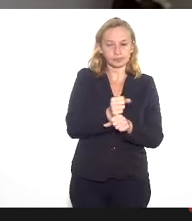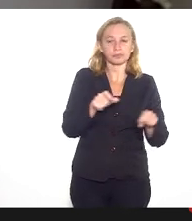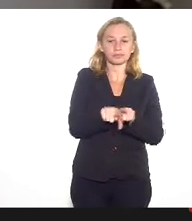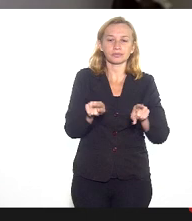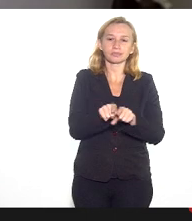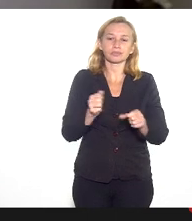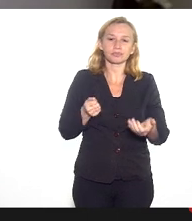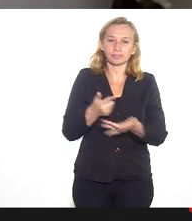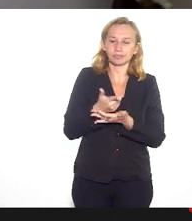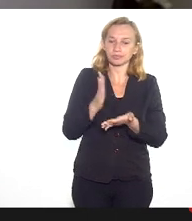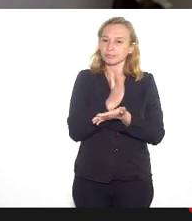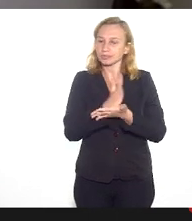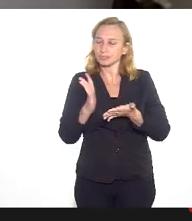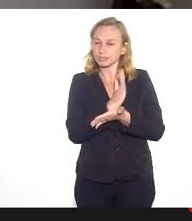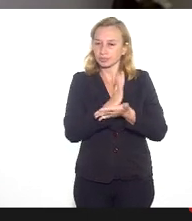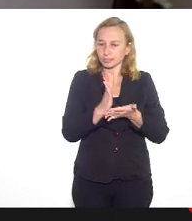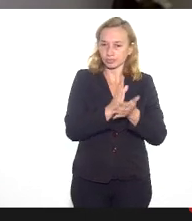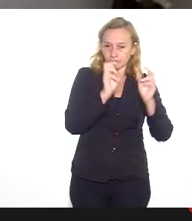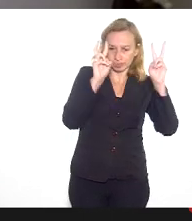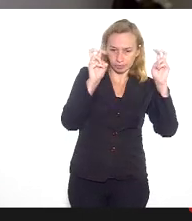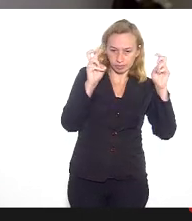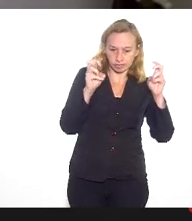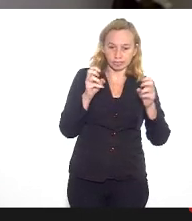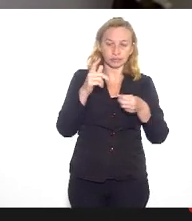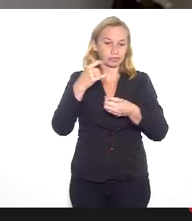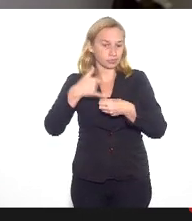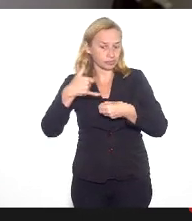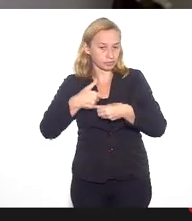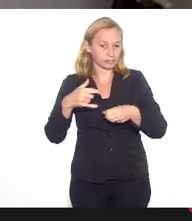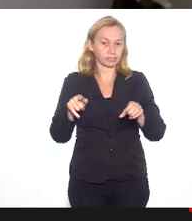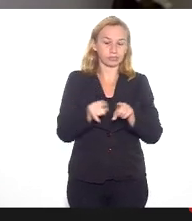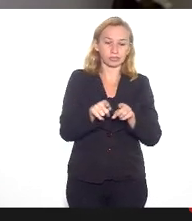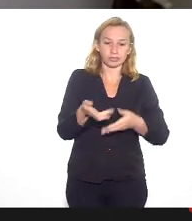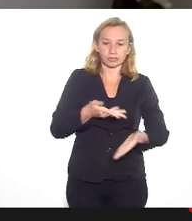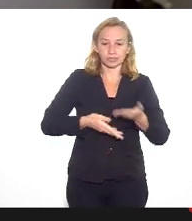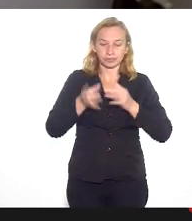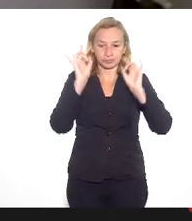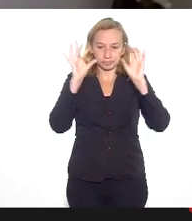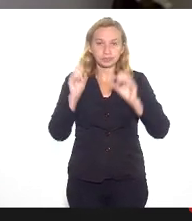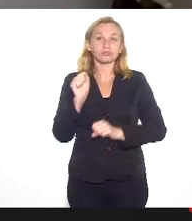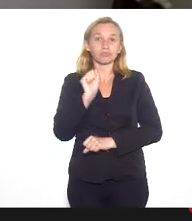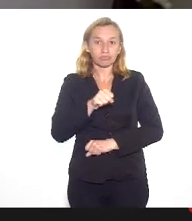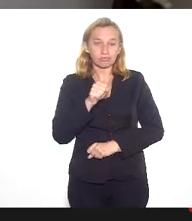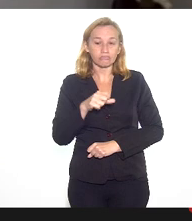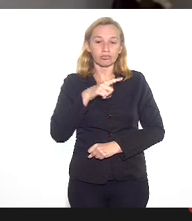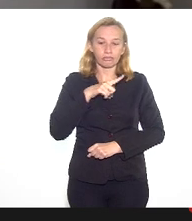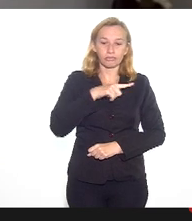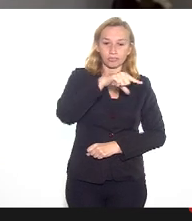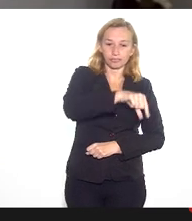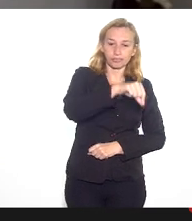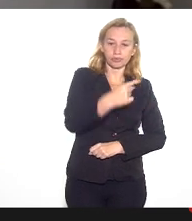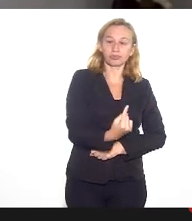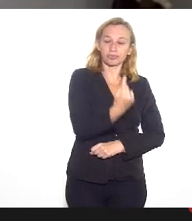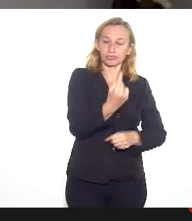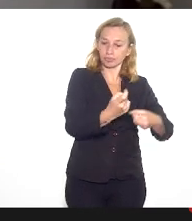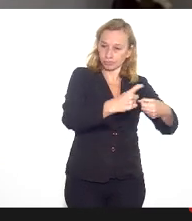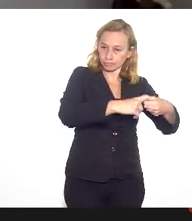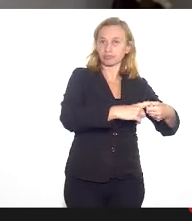casos, tanto de royalties quanto de parção especial. Então, dessa forma, houve sim uma decisão no âmbito do consórcio,